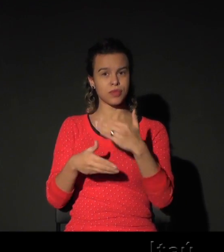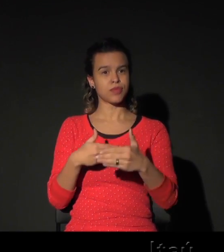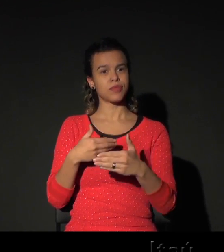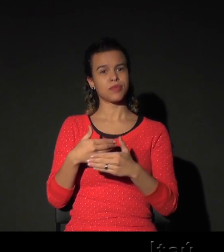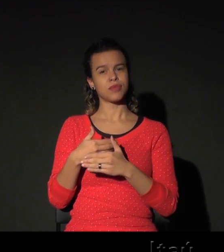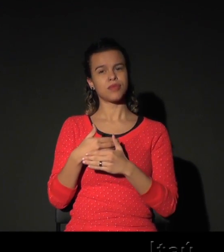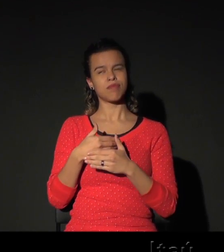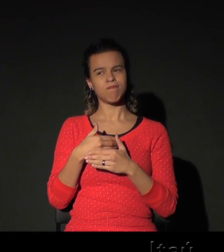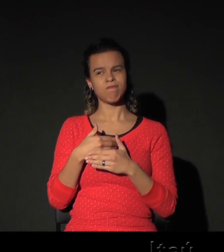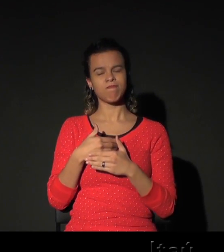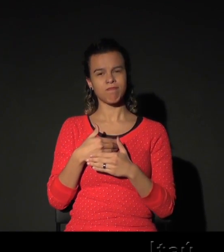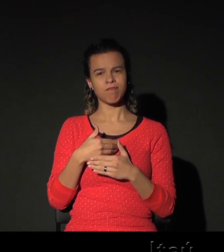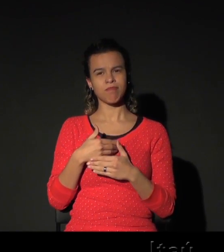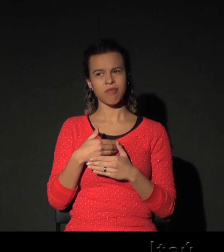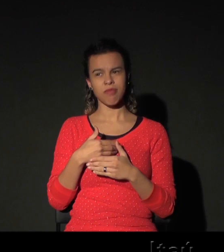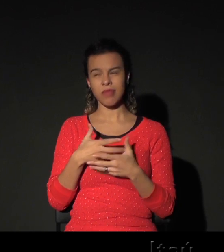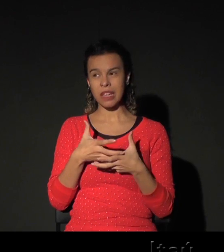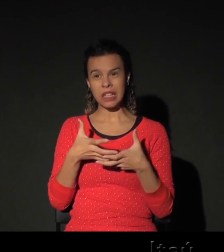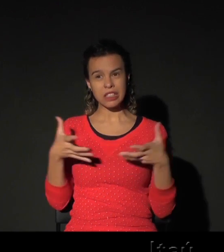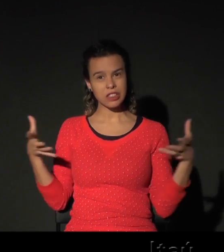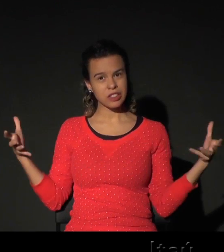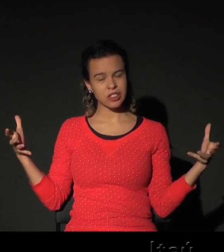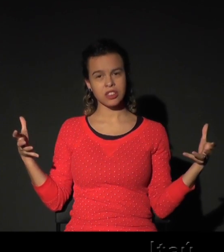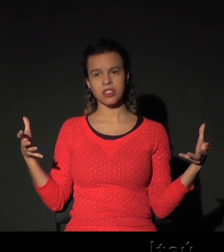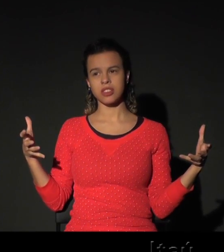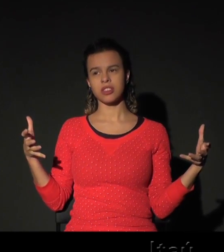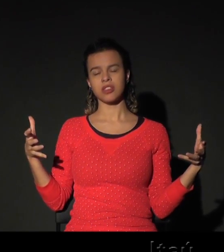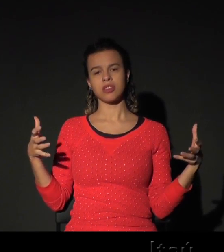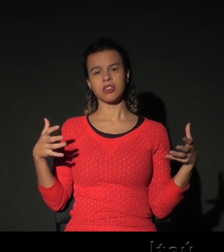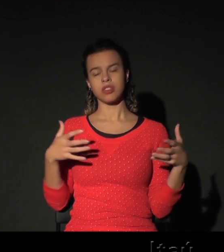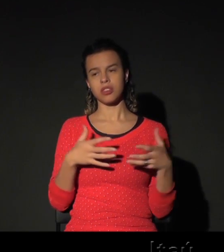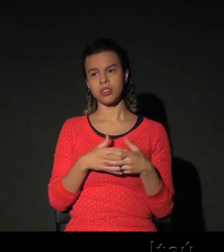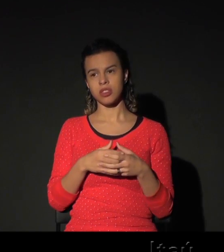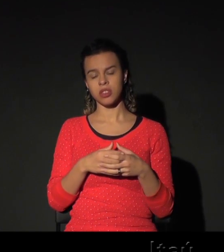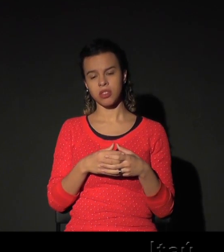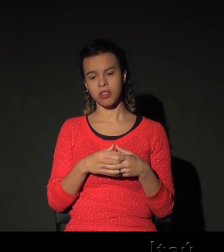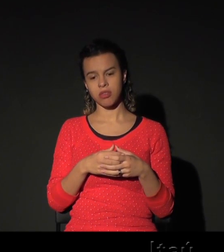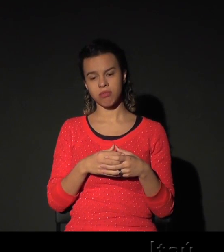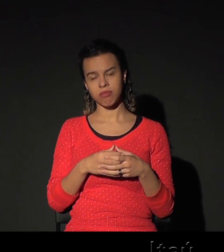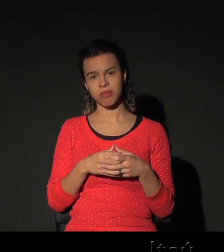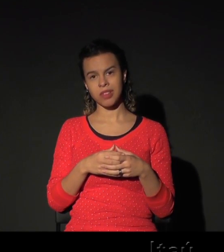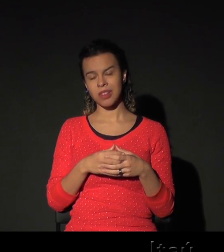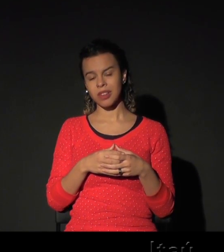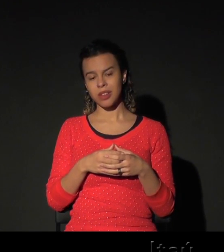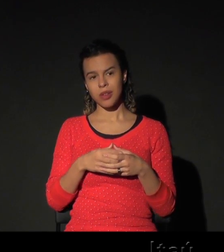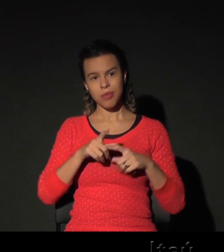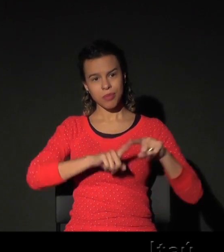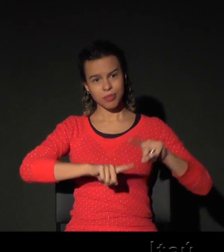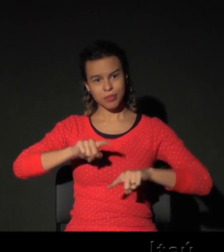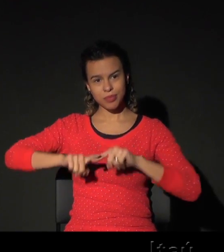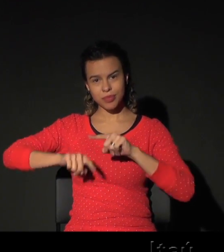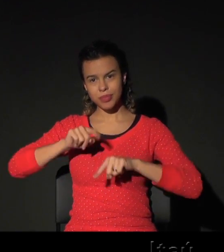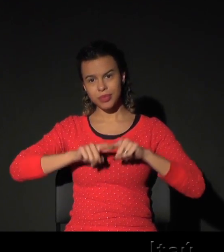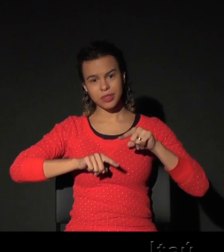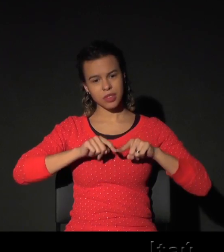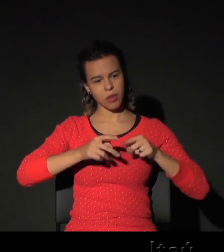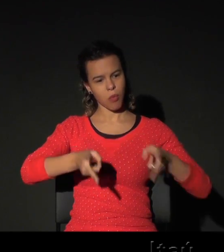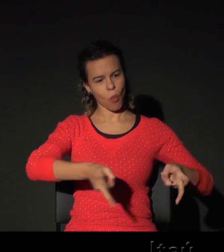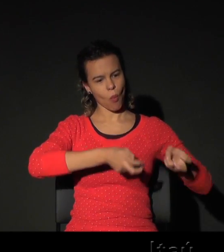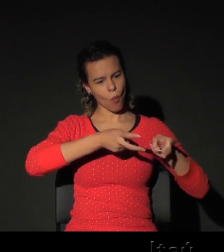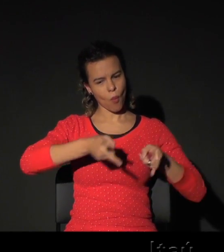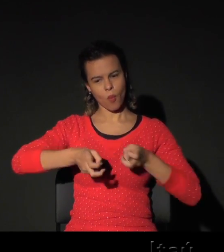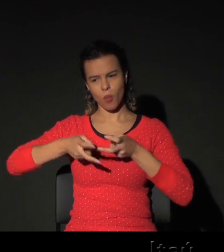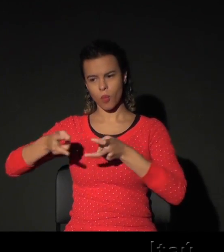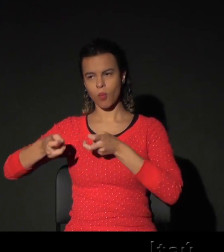tá assim gigantesco e os recursos não estão sendo devolvidos